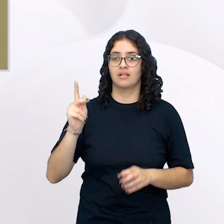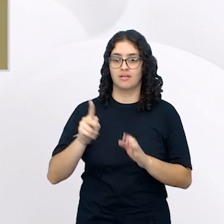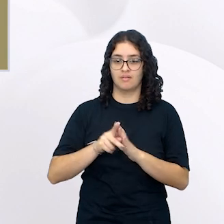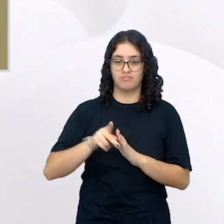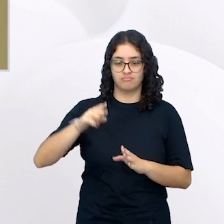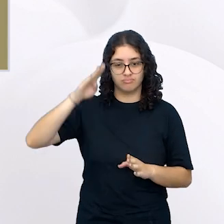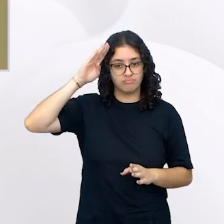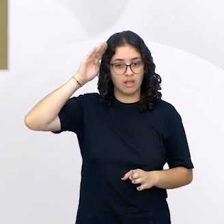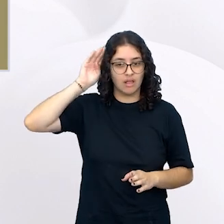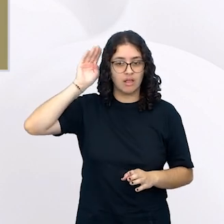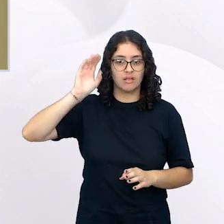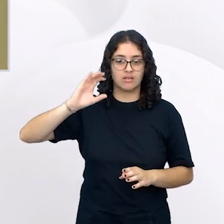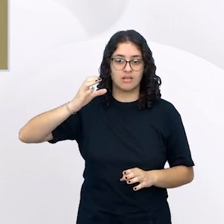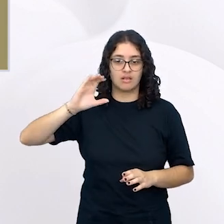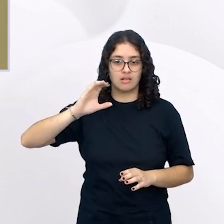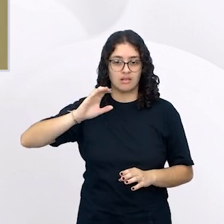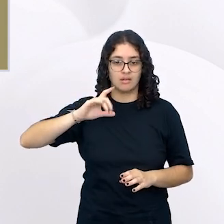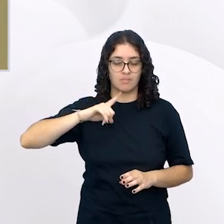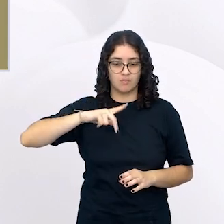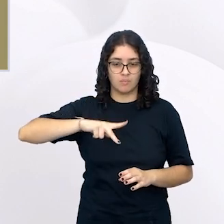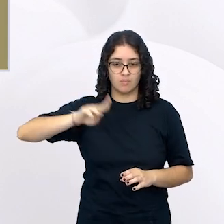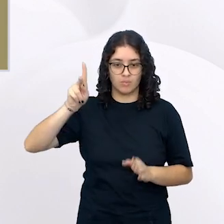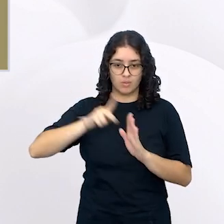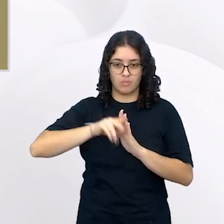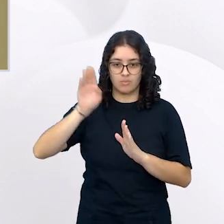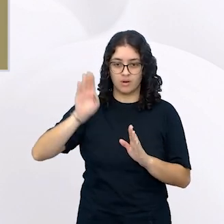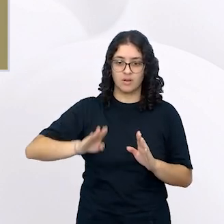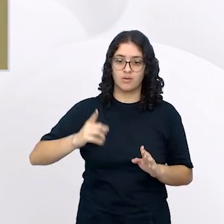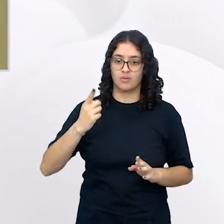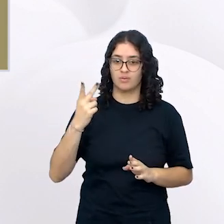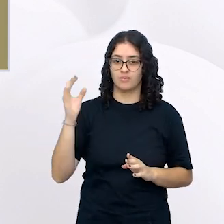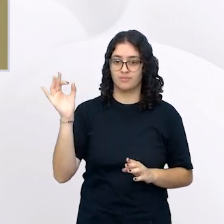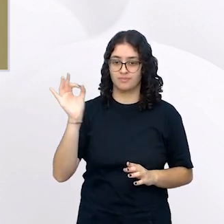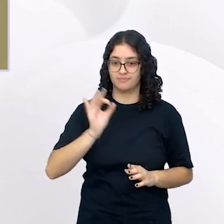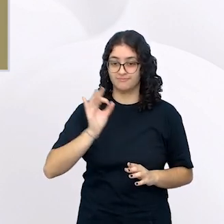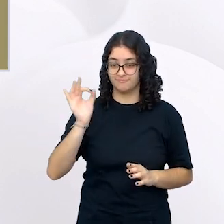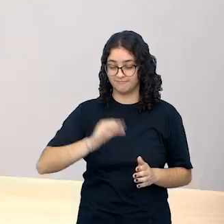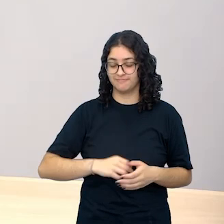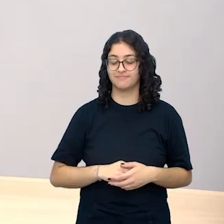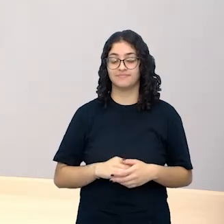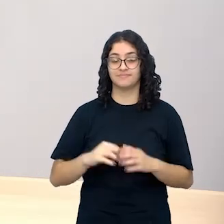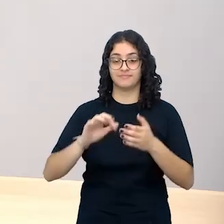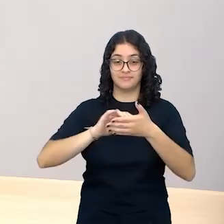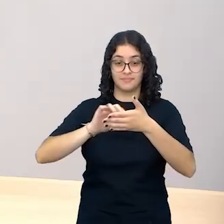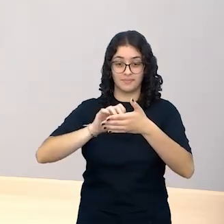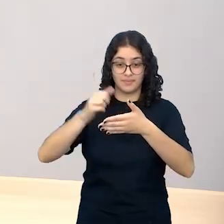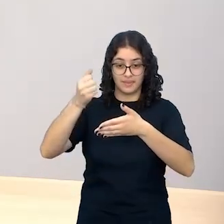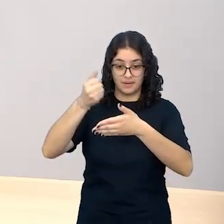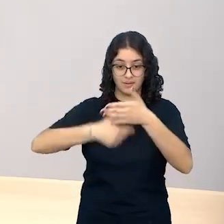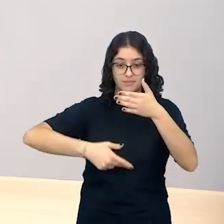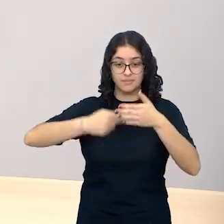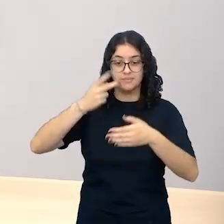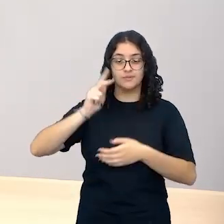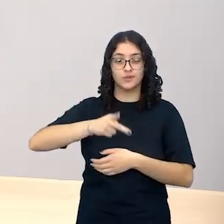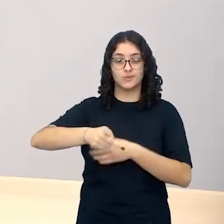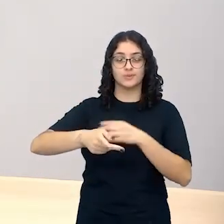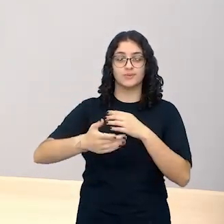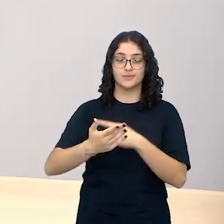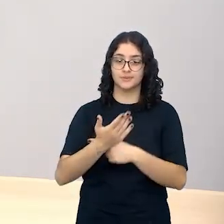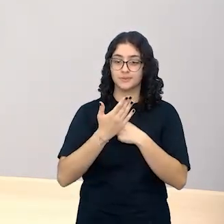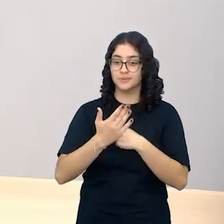Nacionais, 12%. Aqui, que no chat, os professores continuam a nos auxiliar